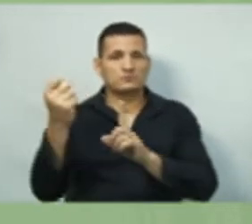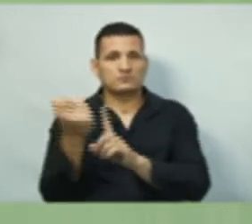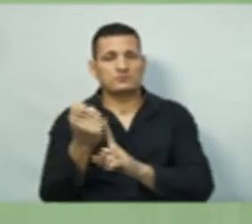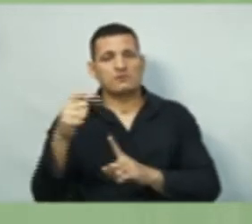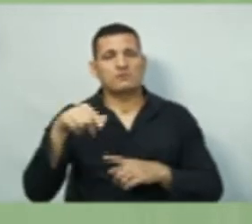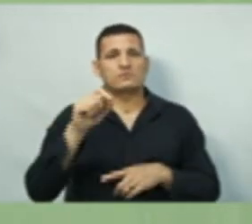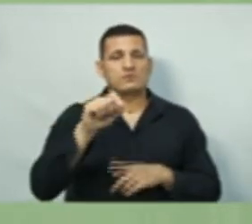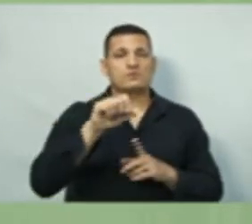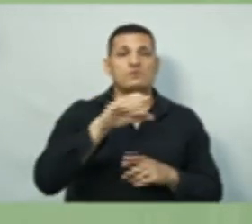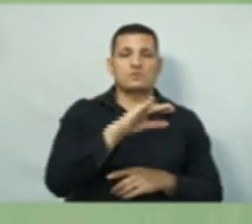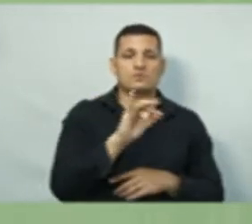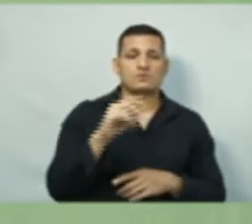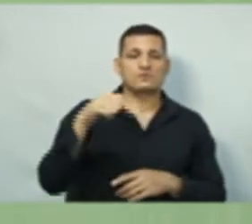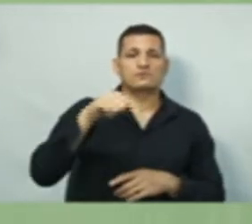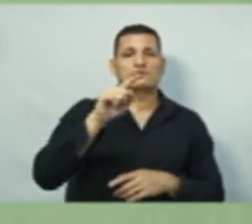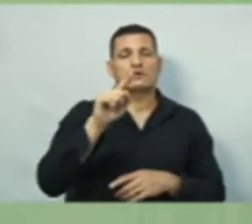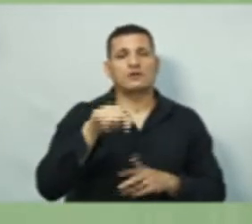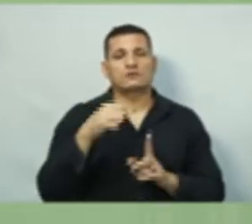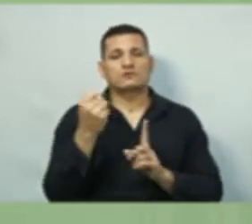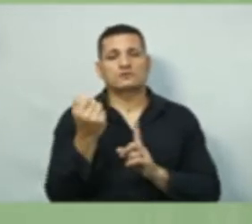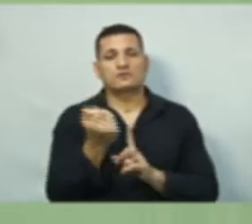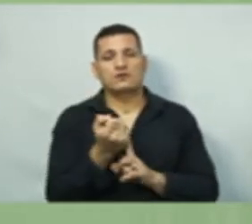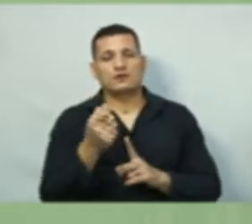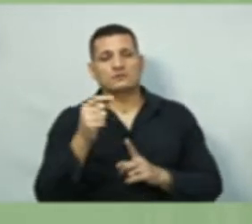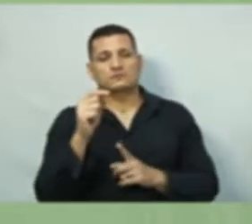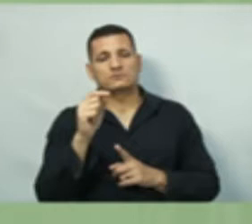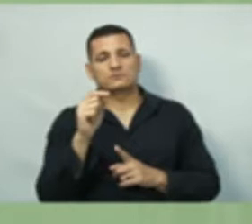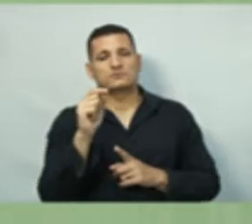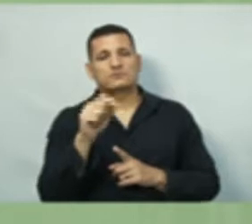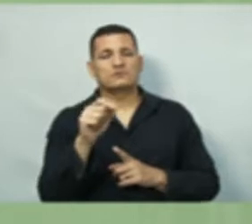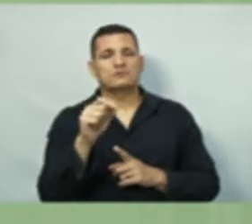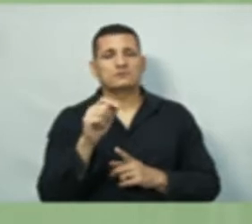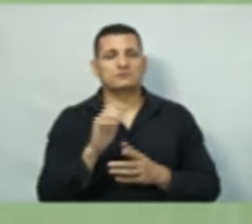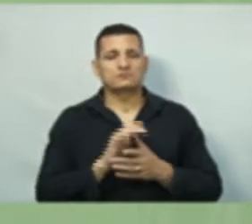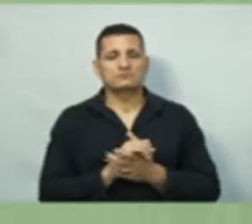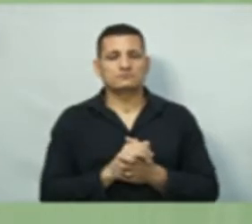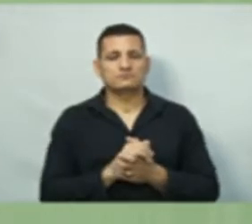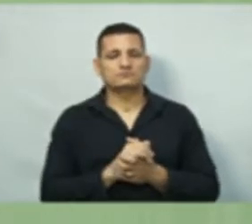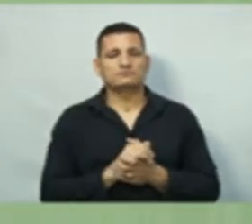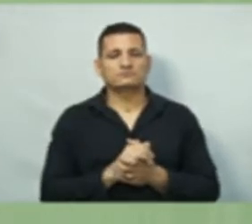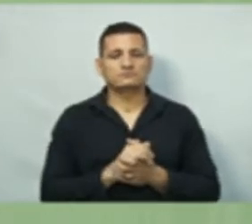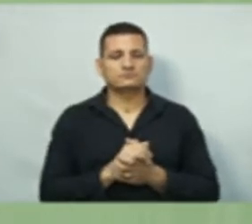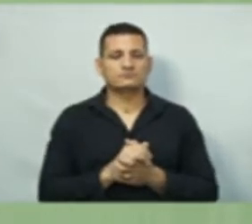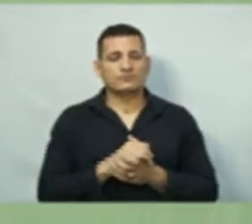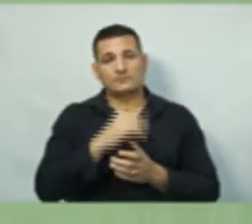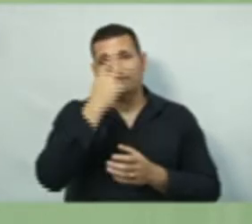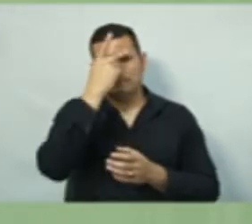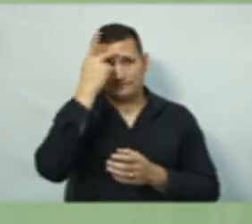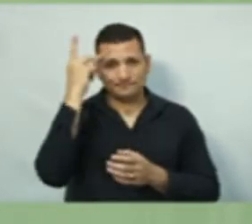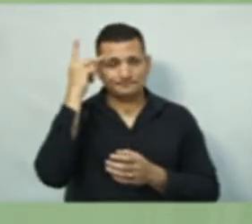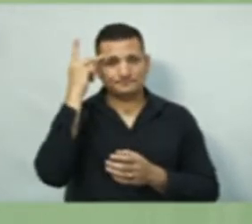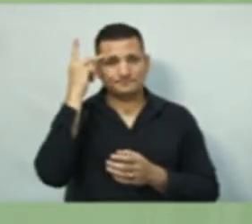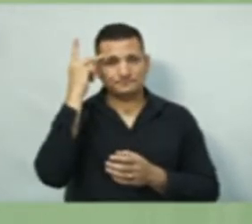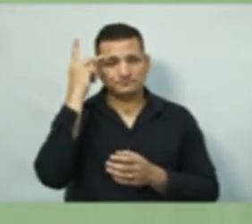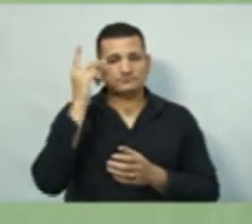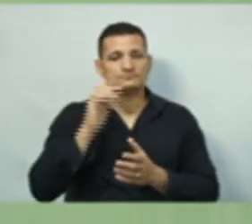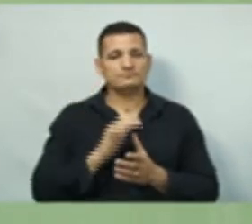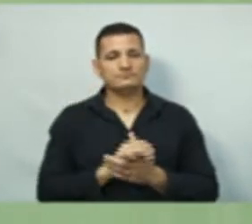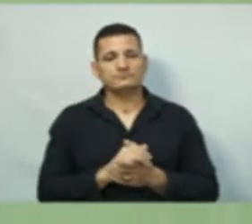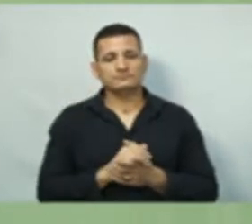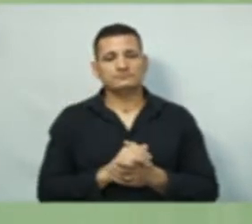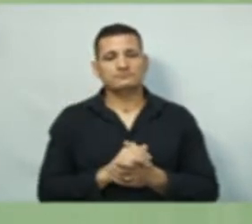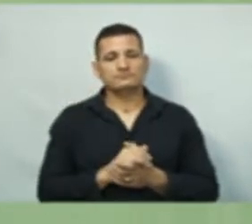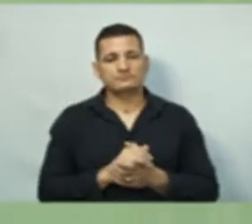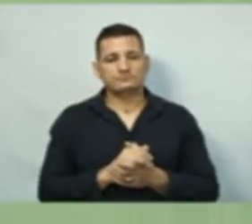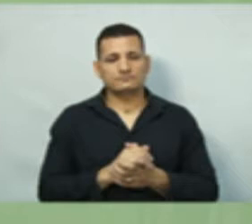que a cooperativa é uma sociedade de... Gente, se eu colocar na prova que é uma sociedade que não seja de pessoas e